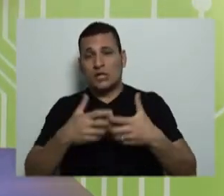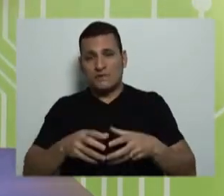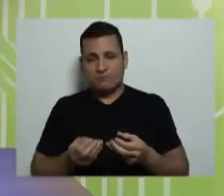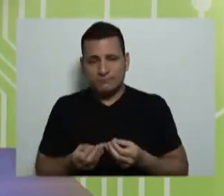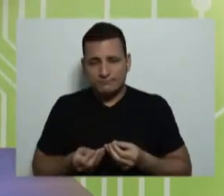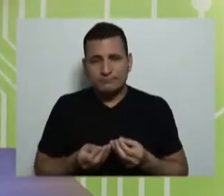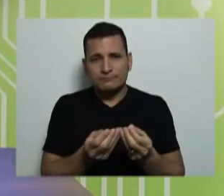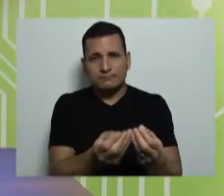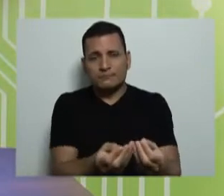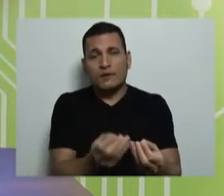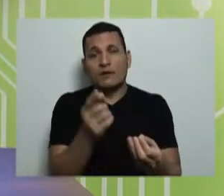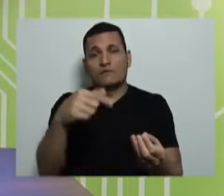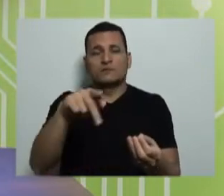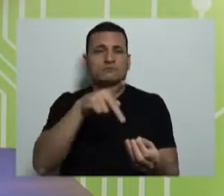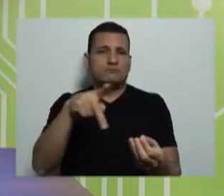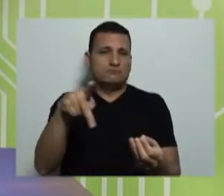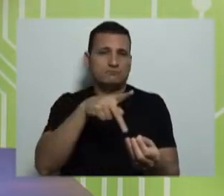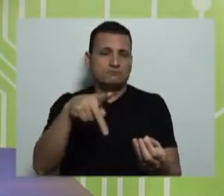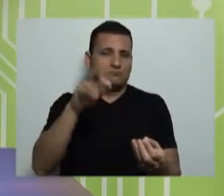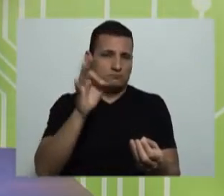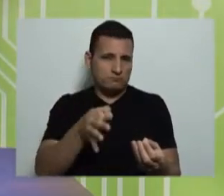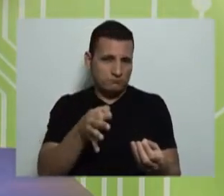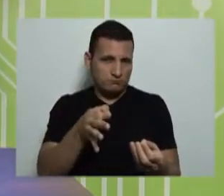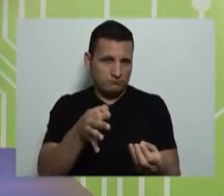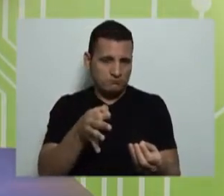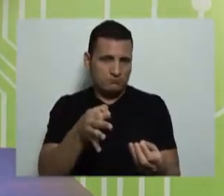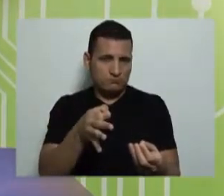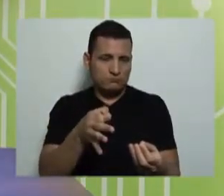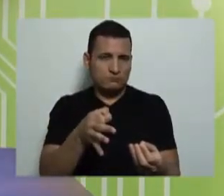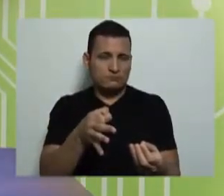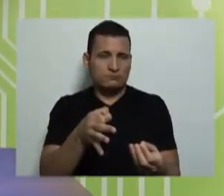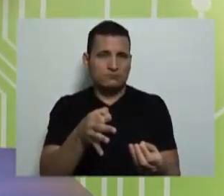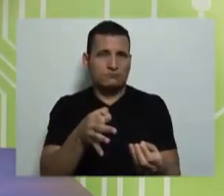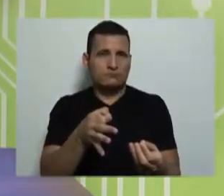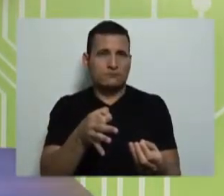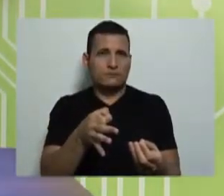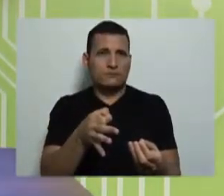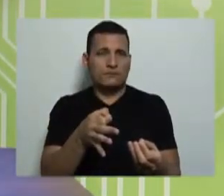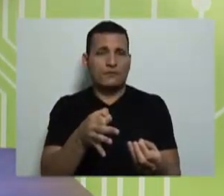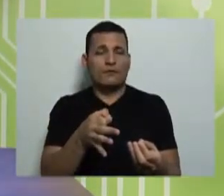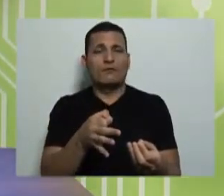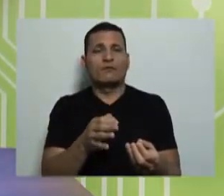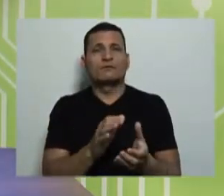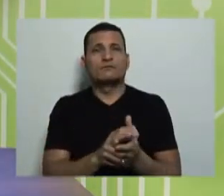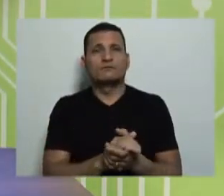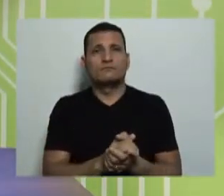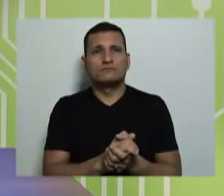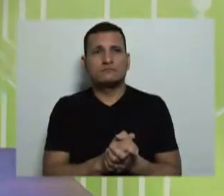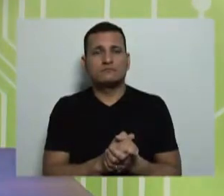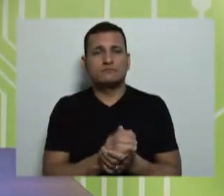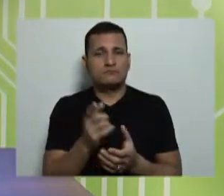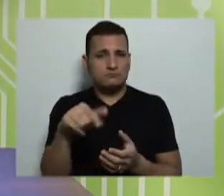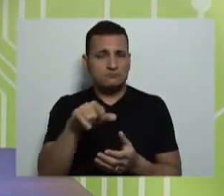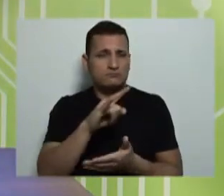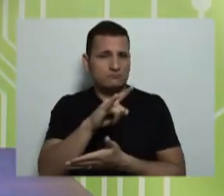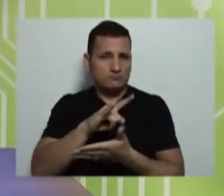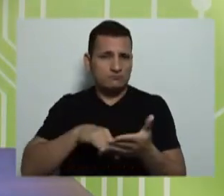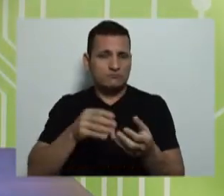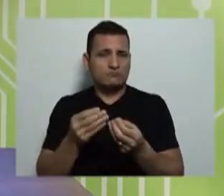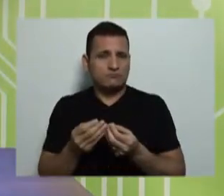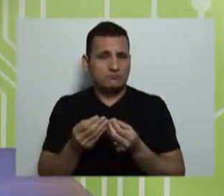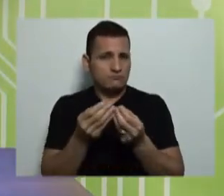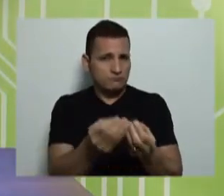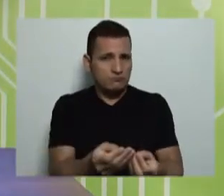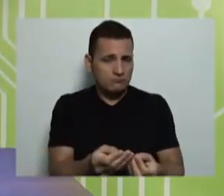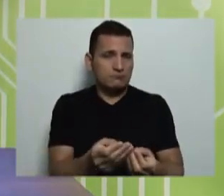estar representando a instituição nesse momento? Os senhores, os professores, orientadores. Aí vocês vão entregar esses documentos e orientar